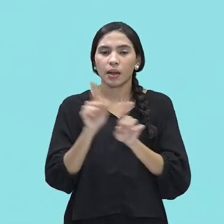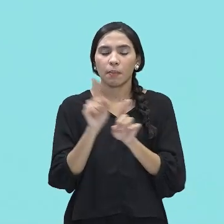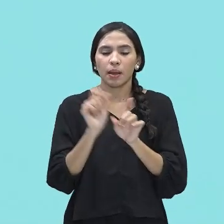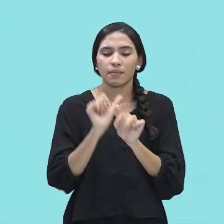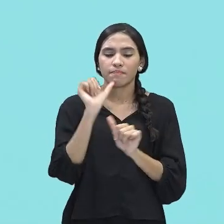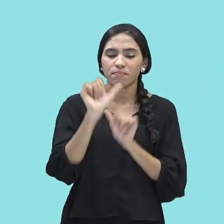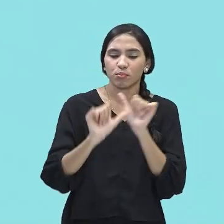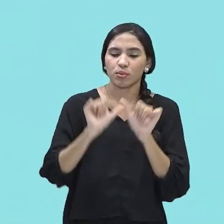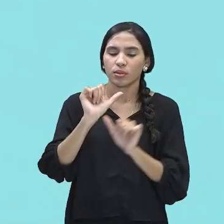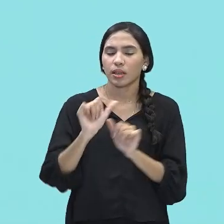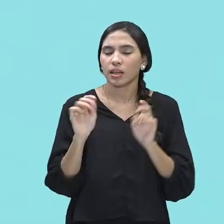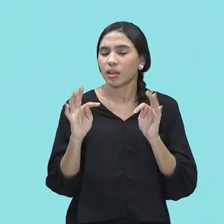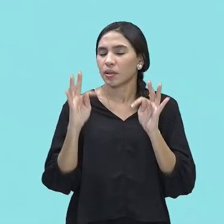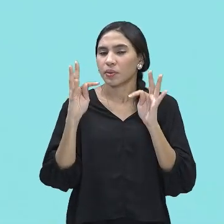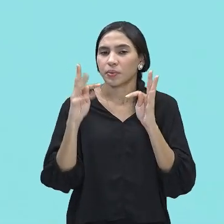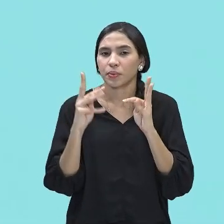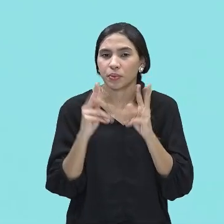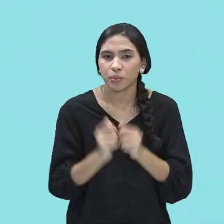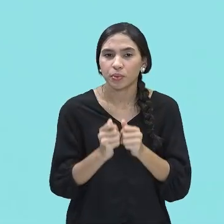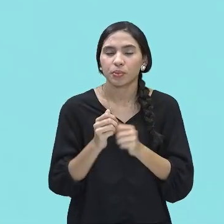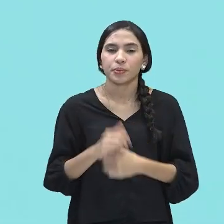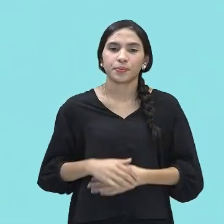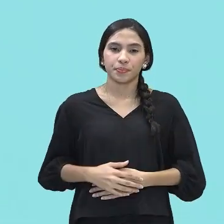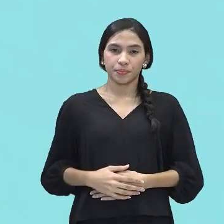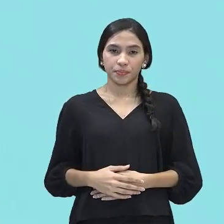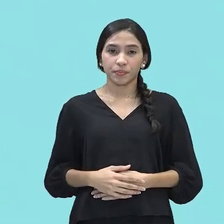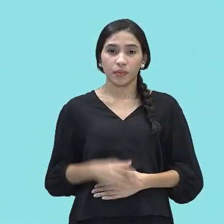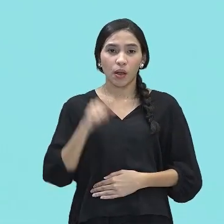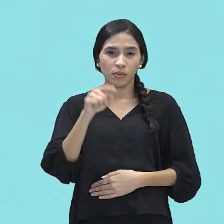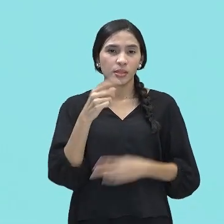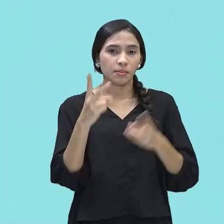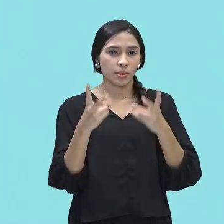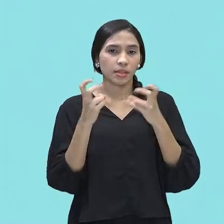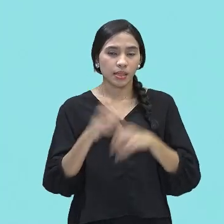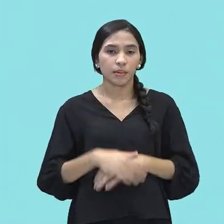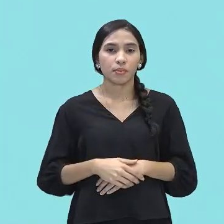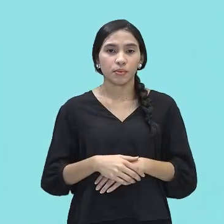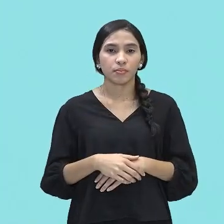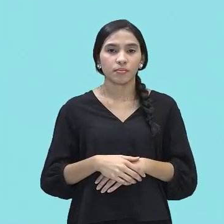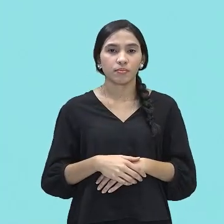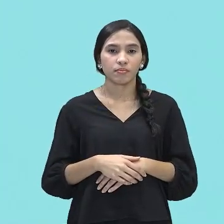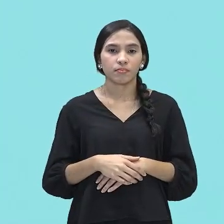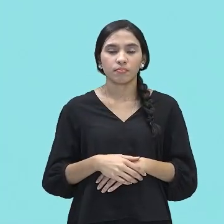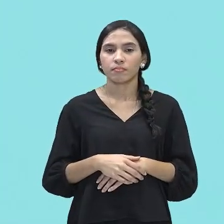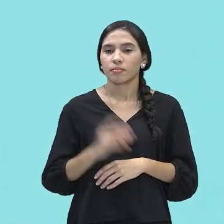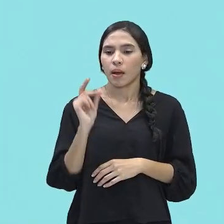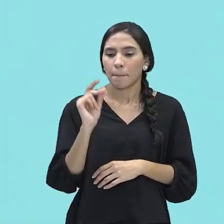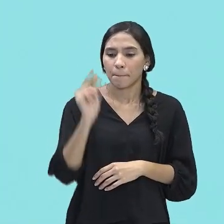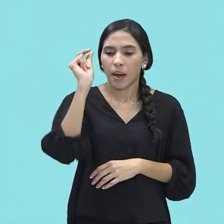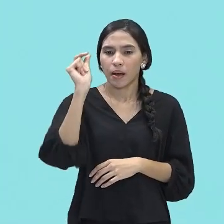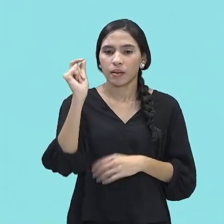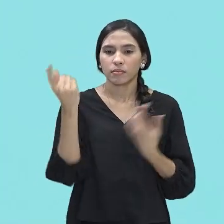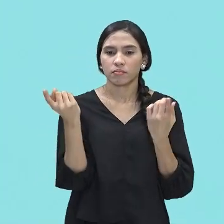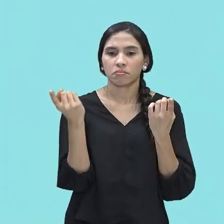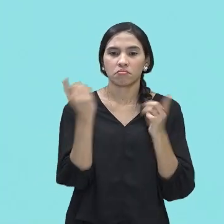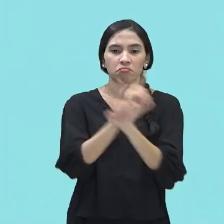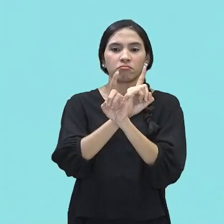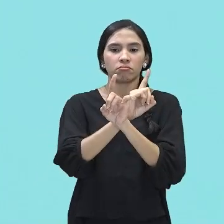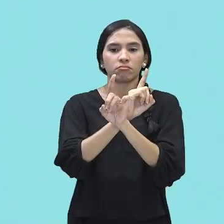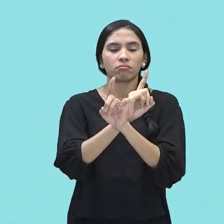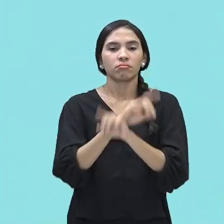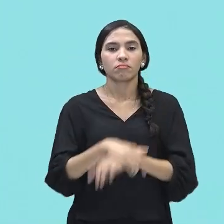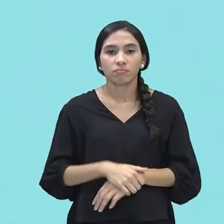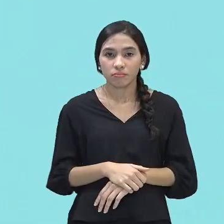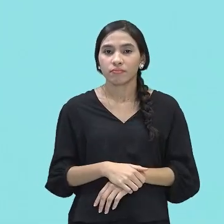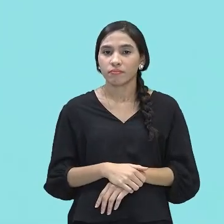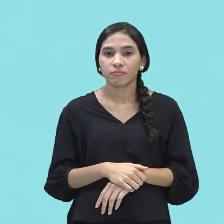por cima, apesar de todas as dificuldades dela. Vocês conseguiram perceber que de repente parece assim que saiu do narrador e já voltou ela